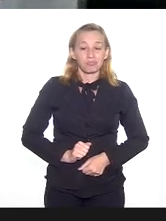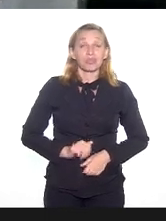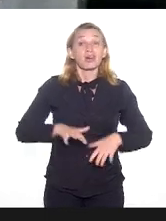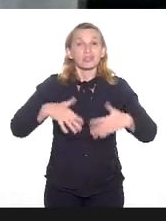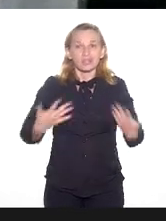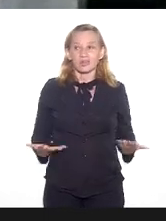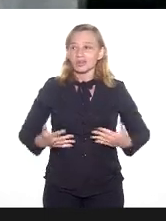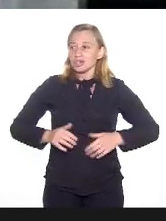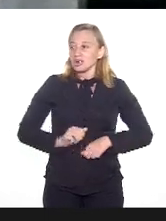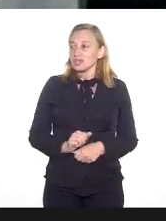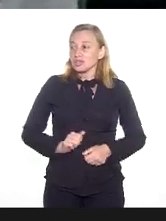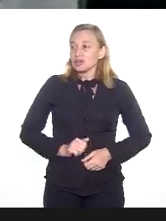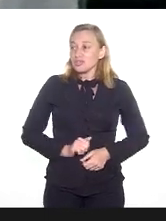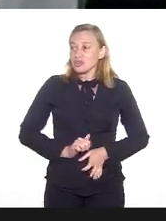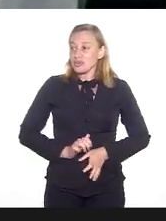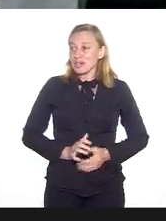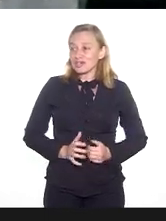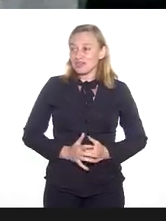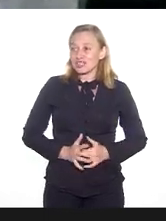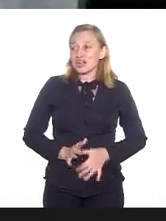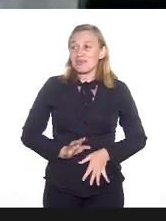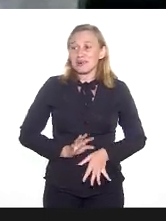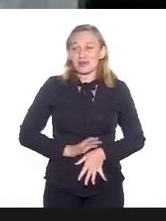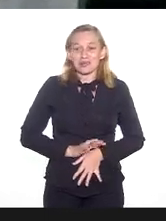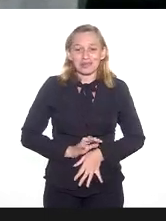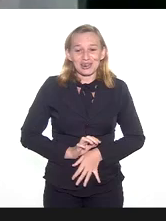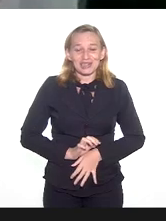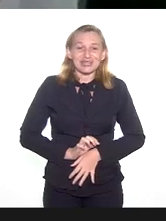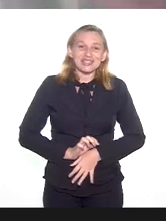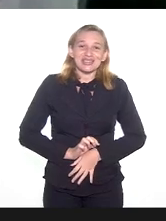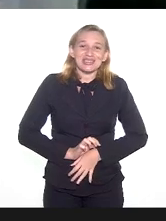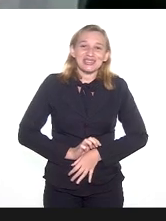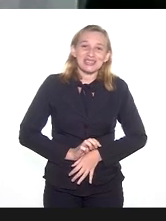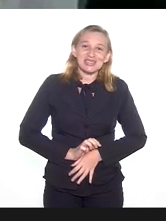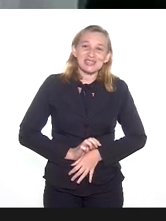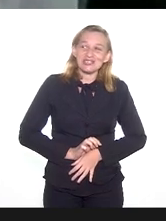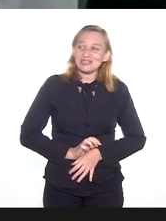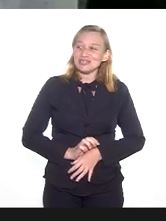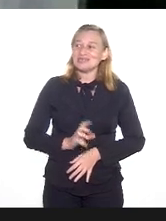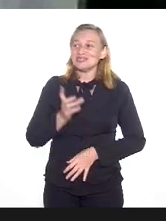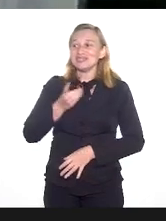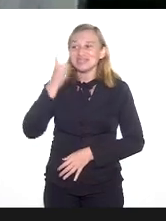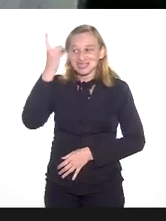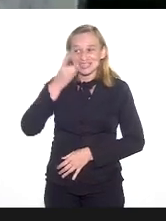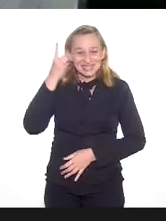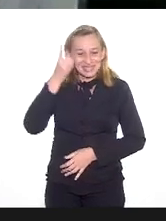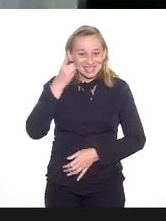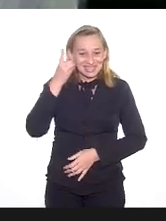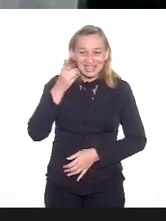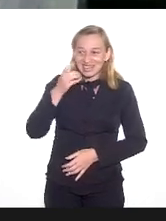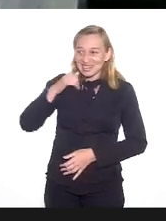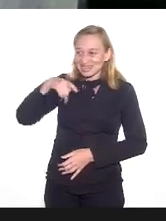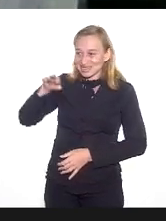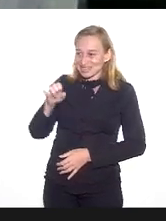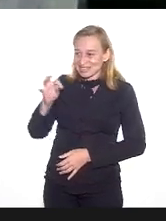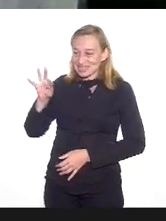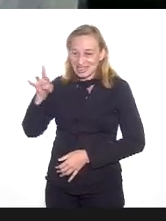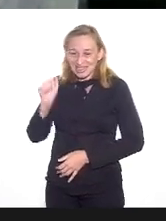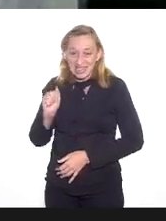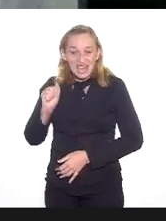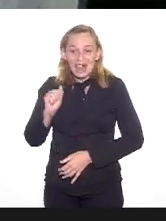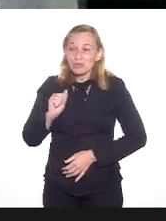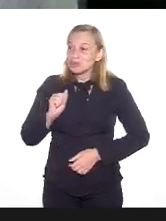Então, quer dizer, a contribuição do nobre deputado Alexandre Freitas é que